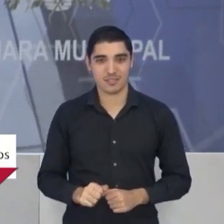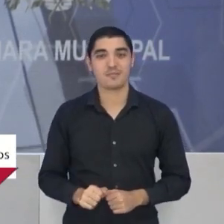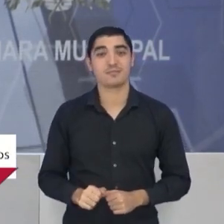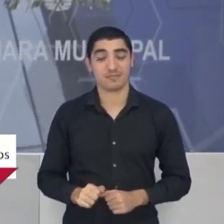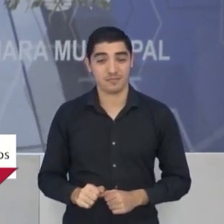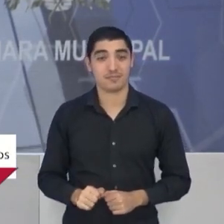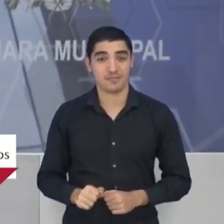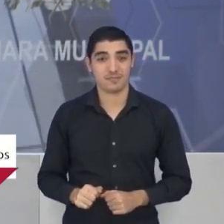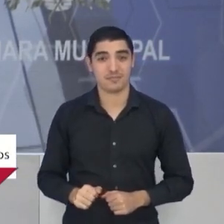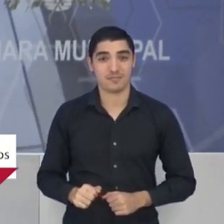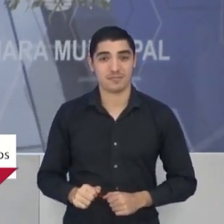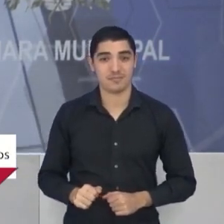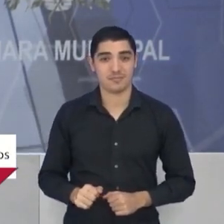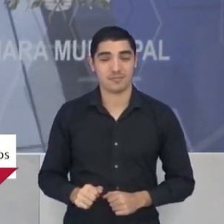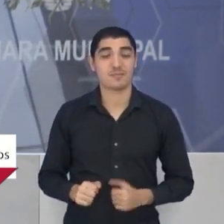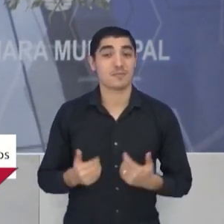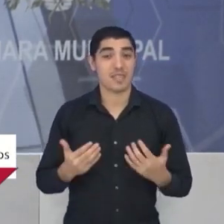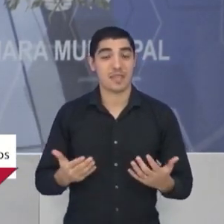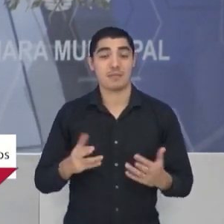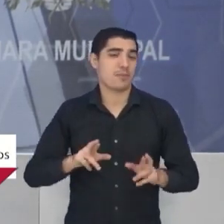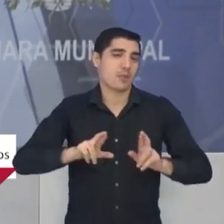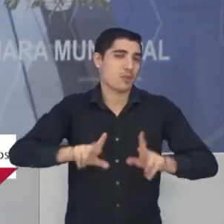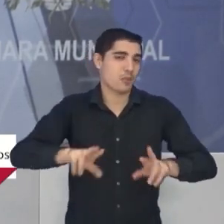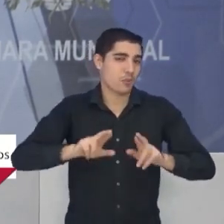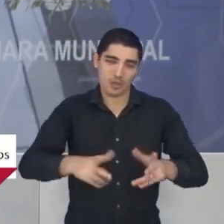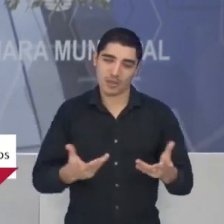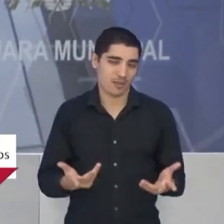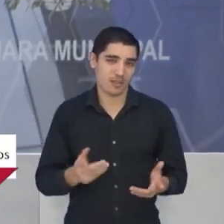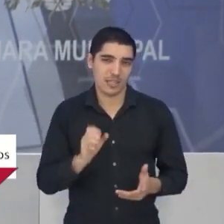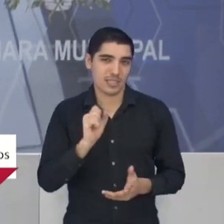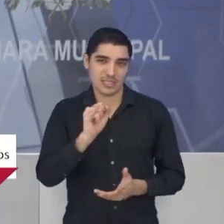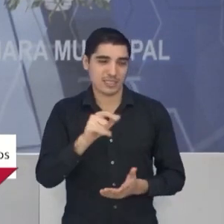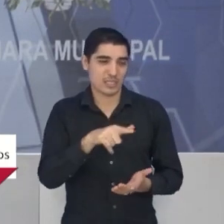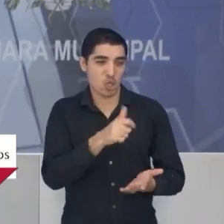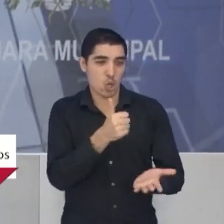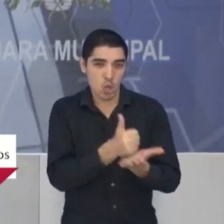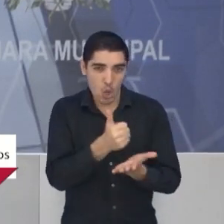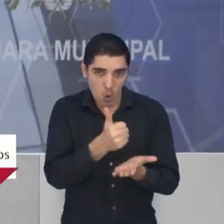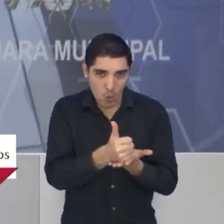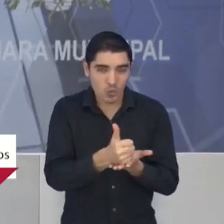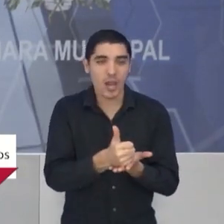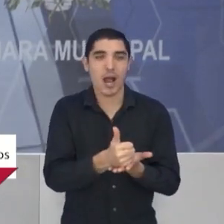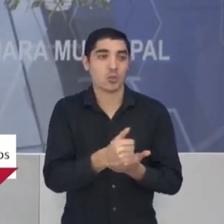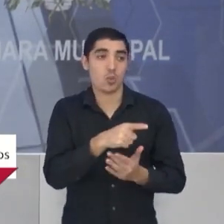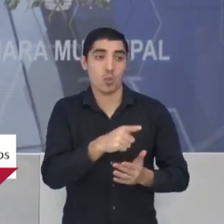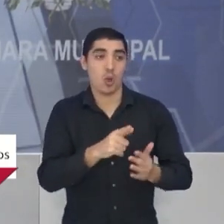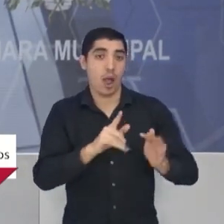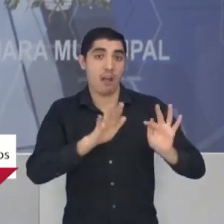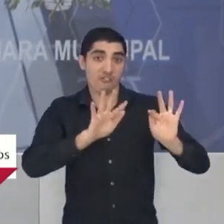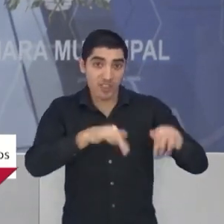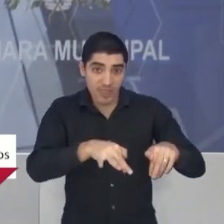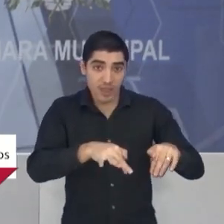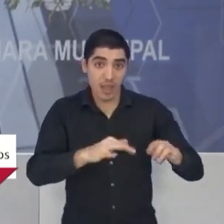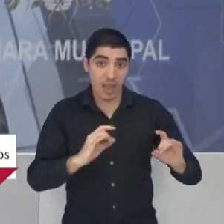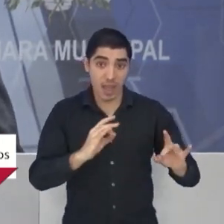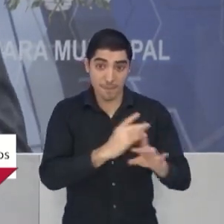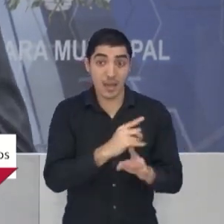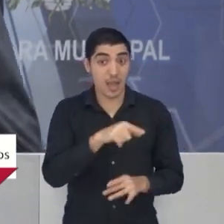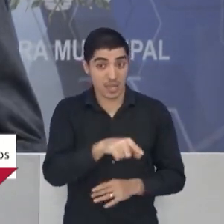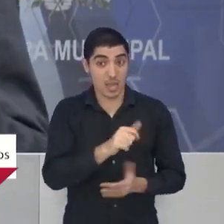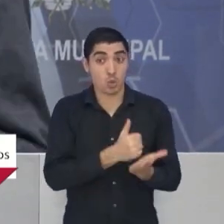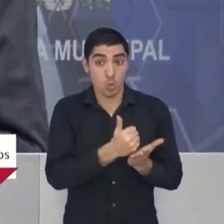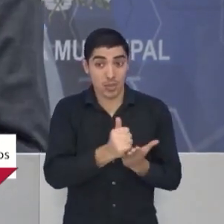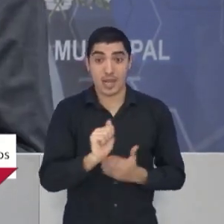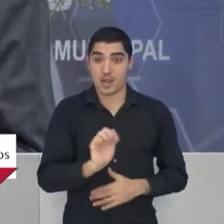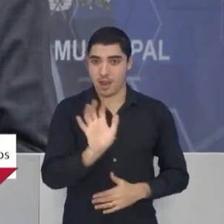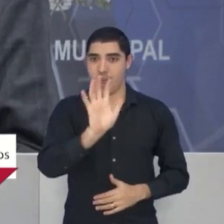e não não é isso um contrato de ônibus um contrato de lixo eles são extensos eles são caros